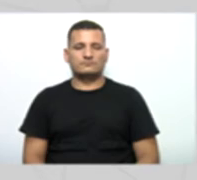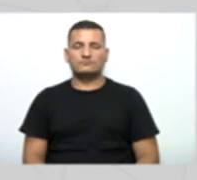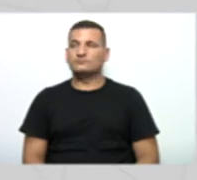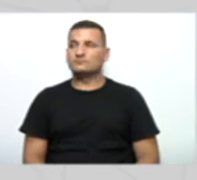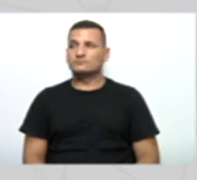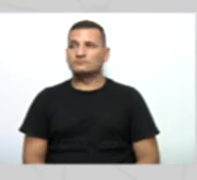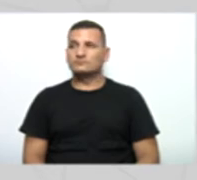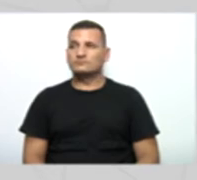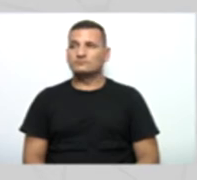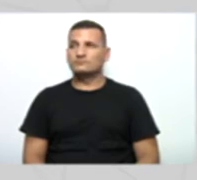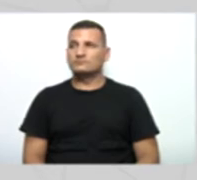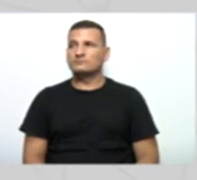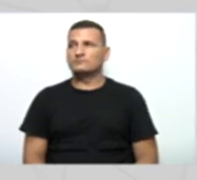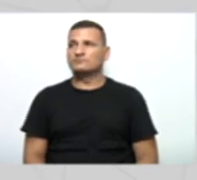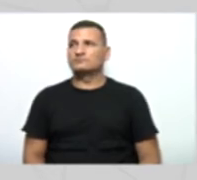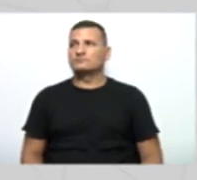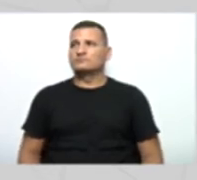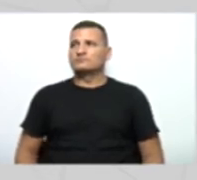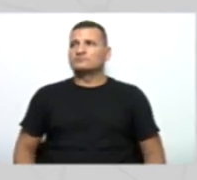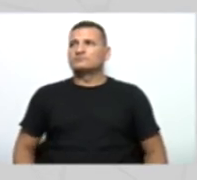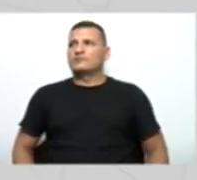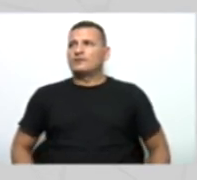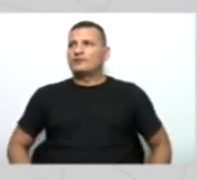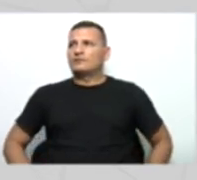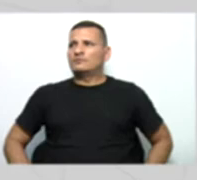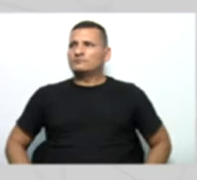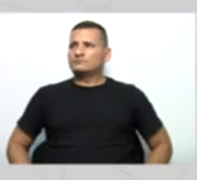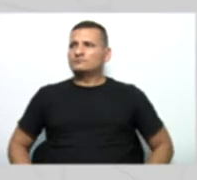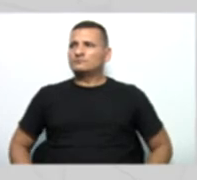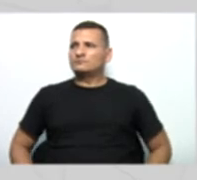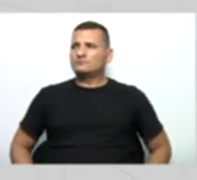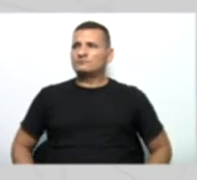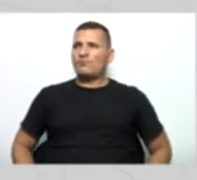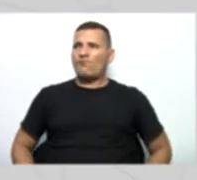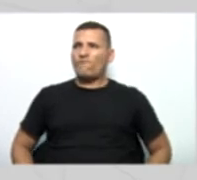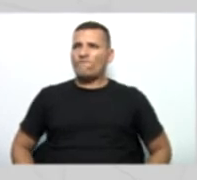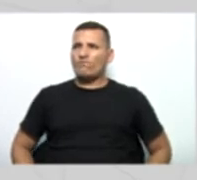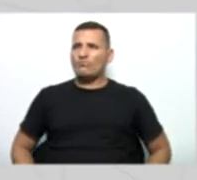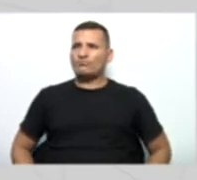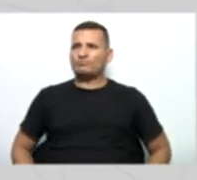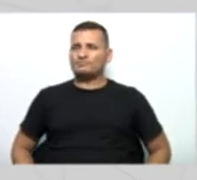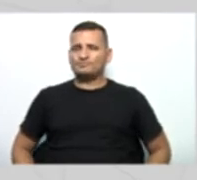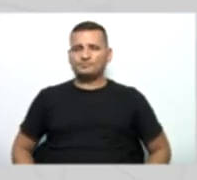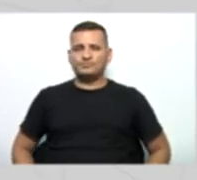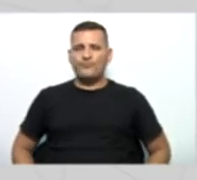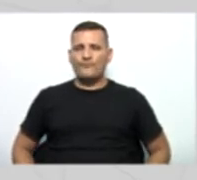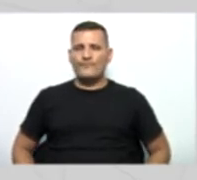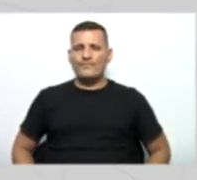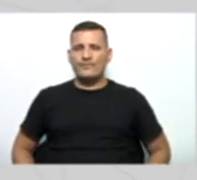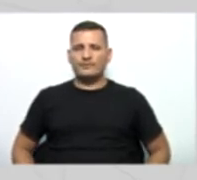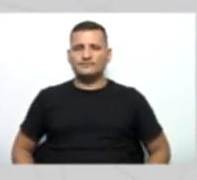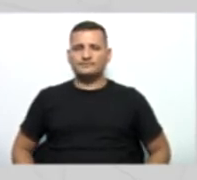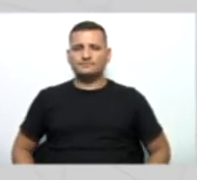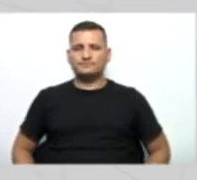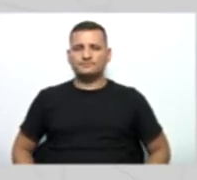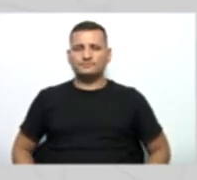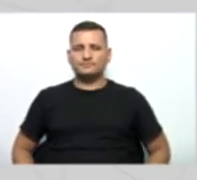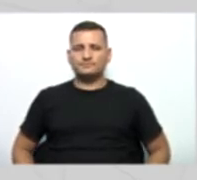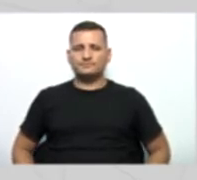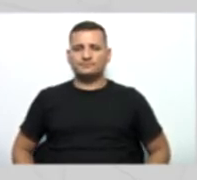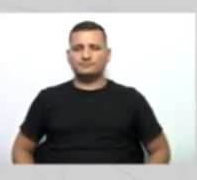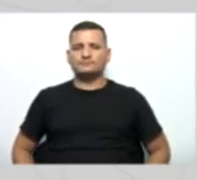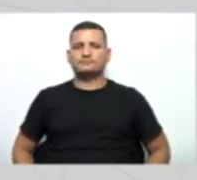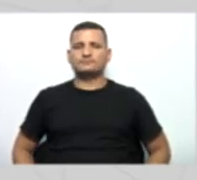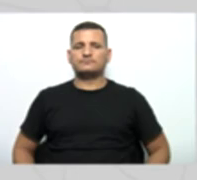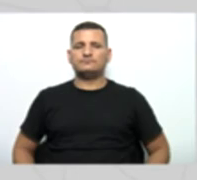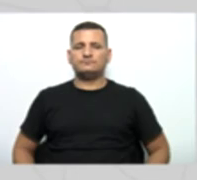Vamos lá. Ó, imagina que você tem aqui a sua classe, beleza? A classe pessoa, com seu